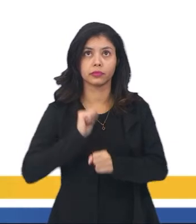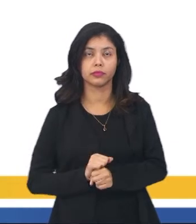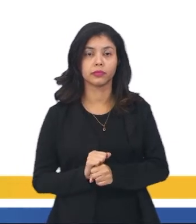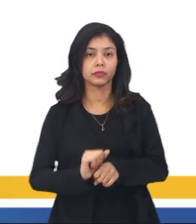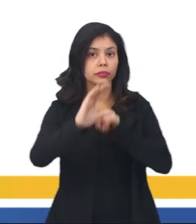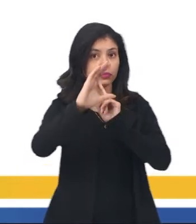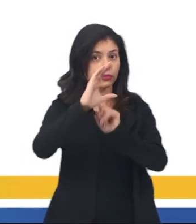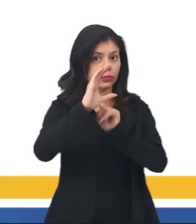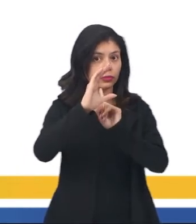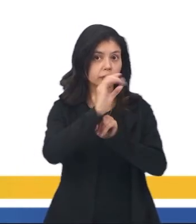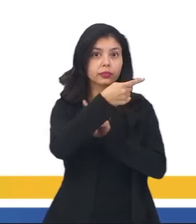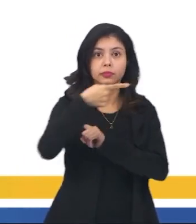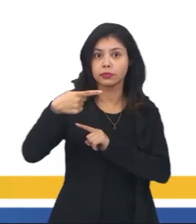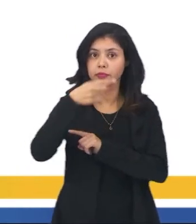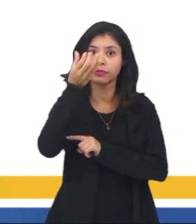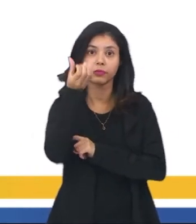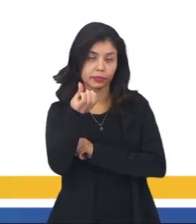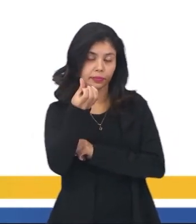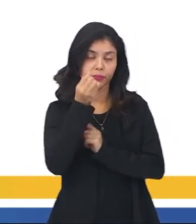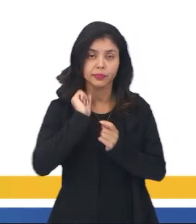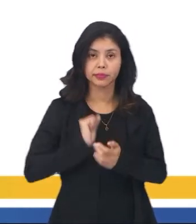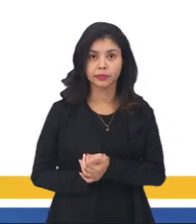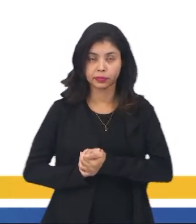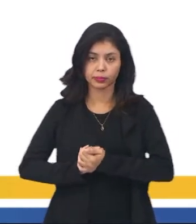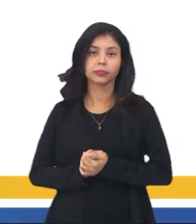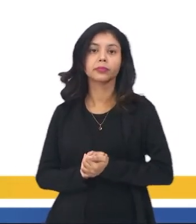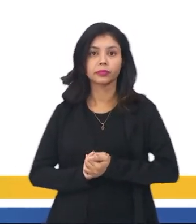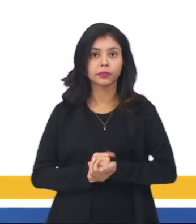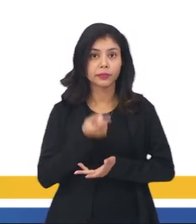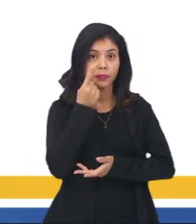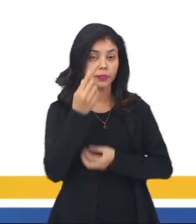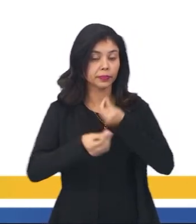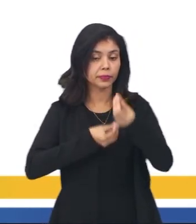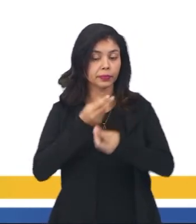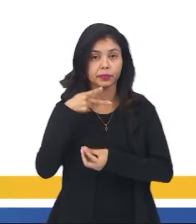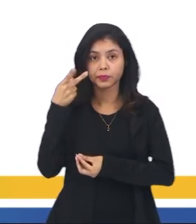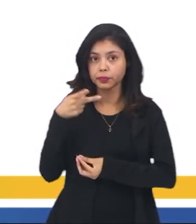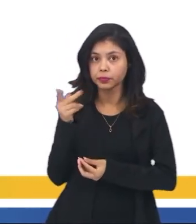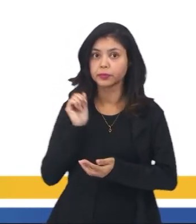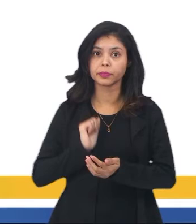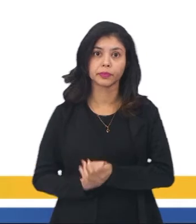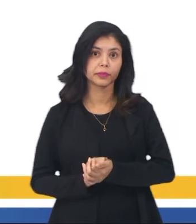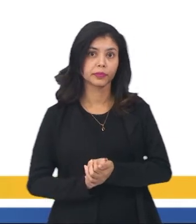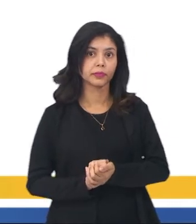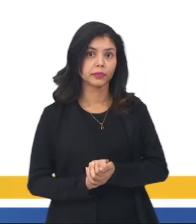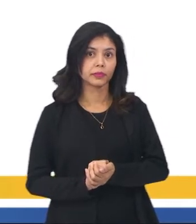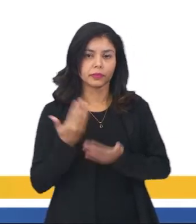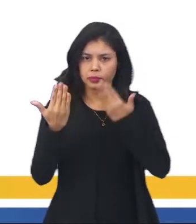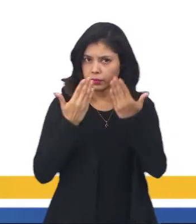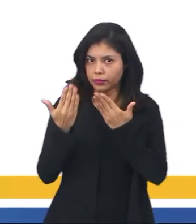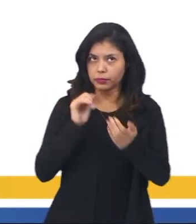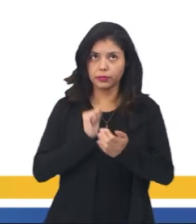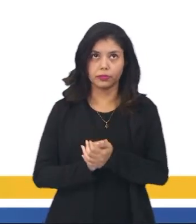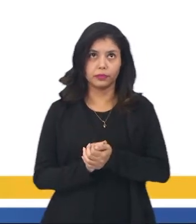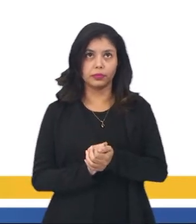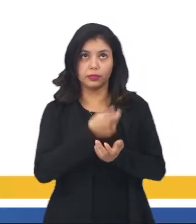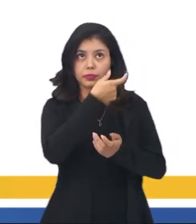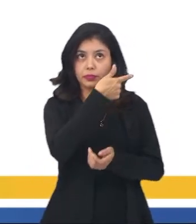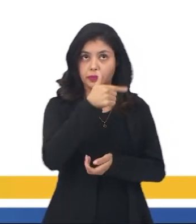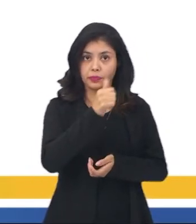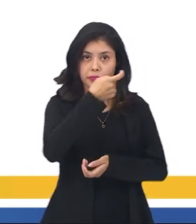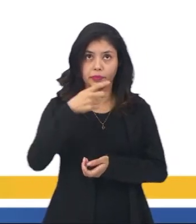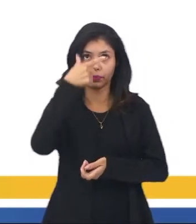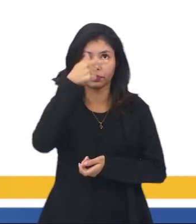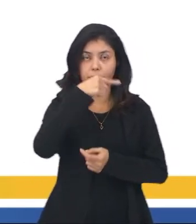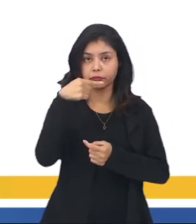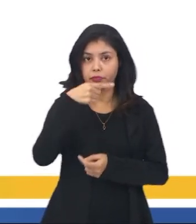a menos 4 e o c é igual a menos 6. Como nós falamos, né? Associamos o a quem está com x², o